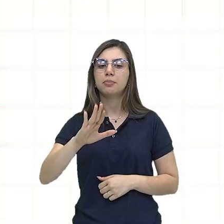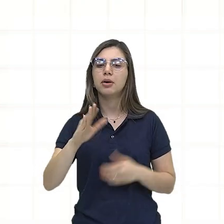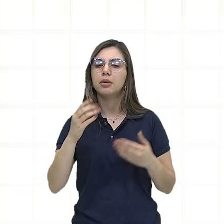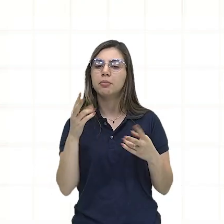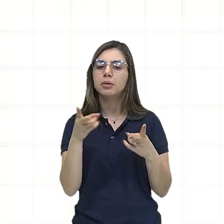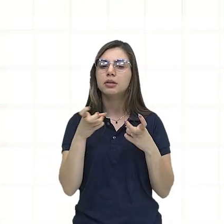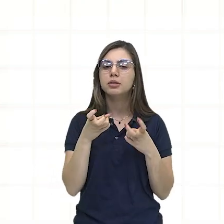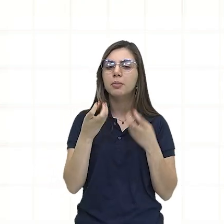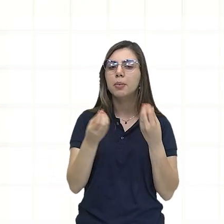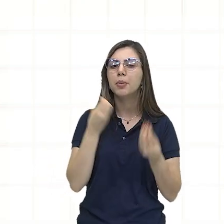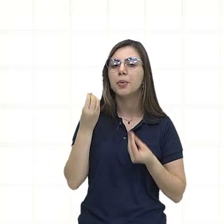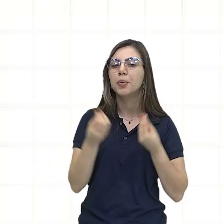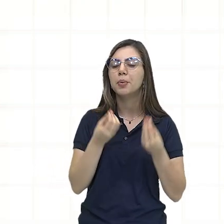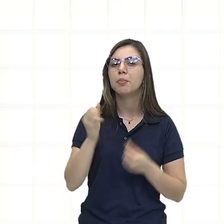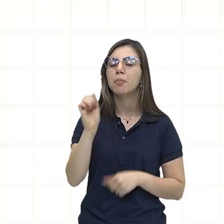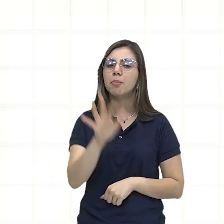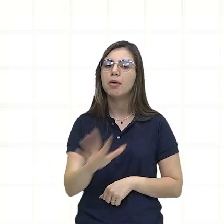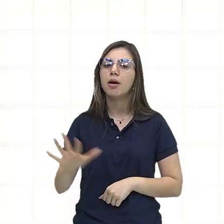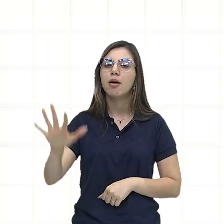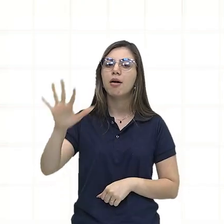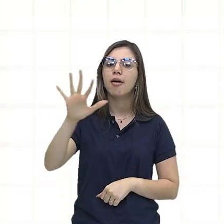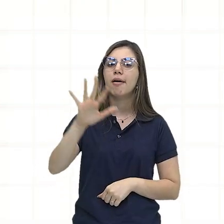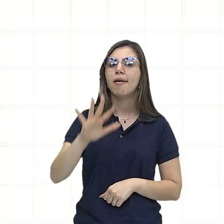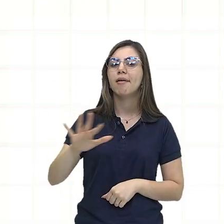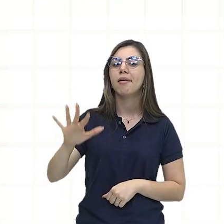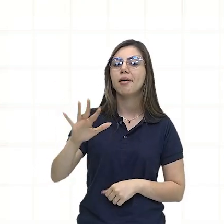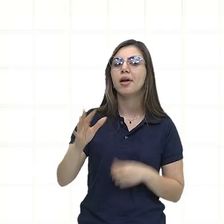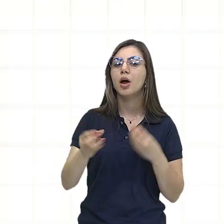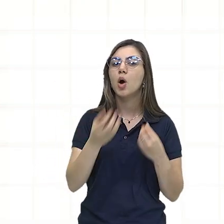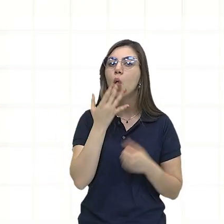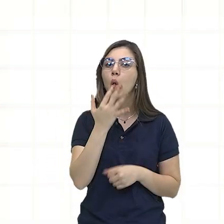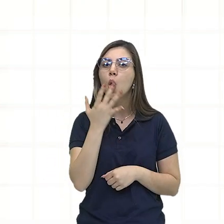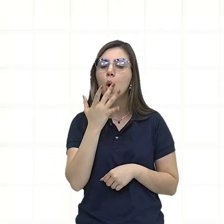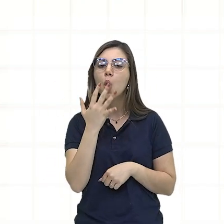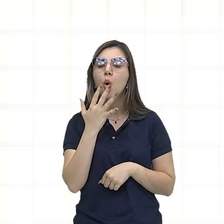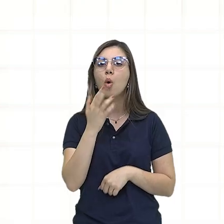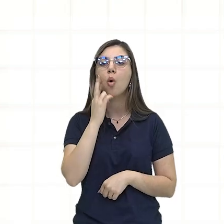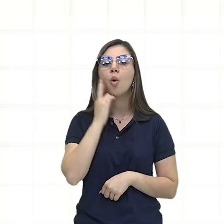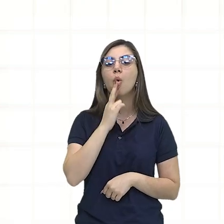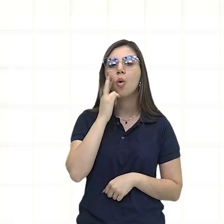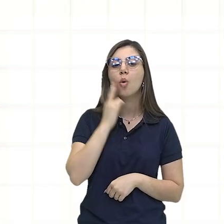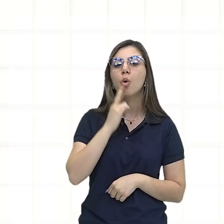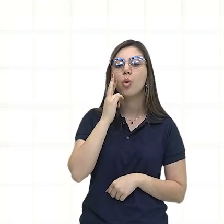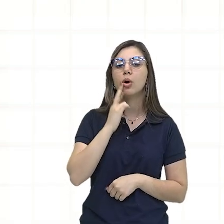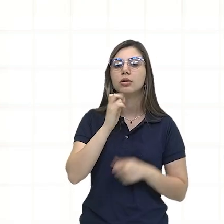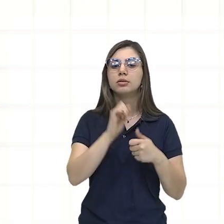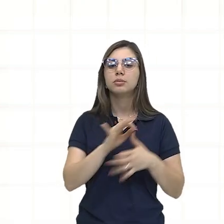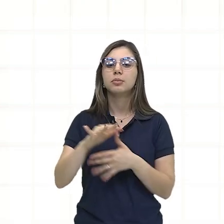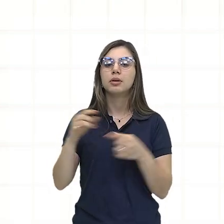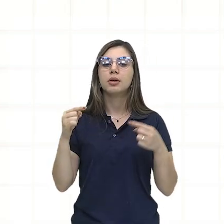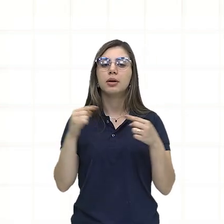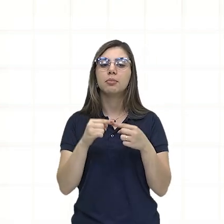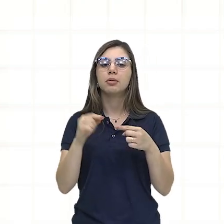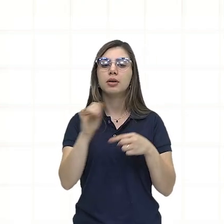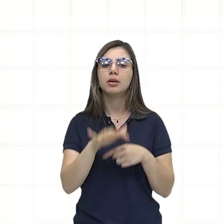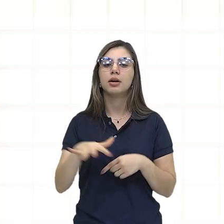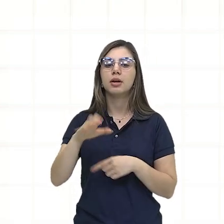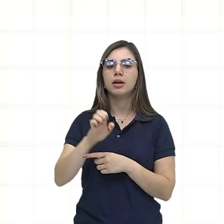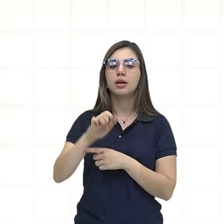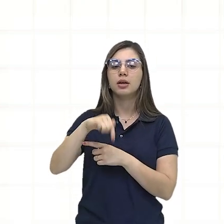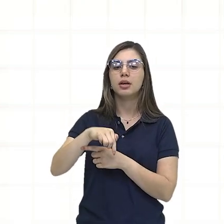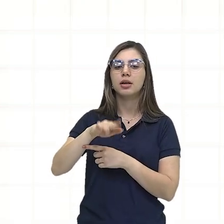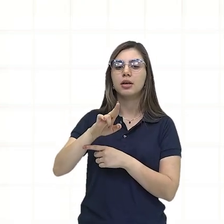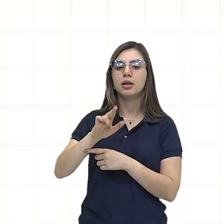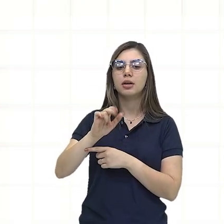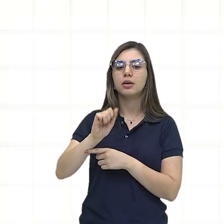Observem no mapa que a área que está aí de rosa no nosso mapa, ela corresponde